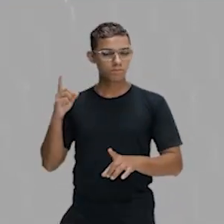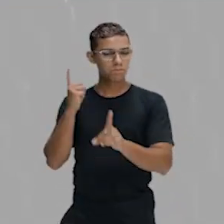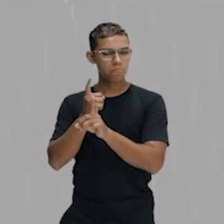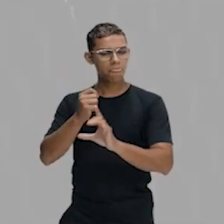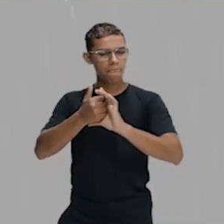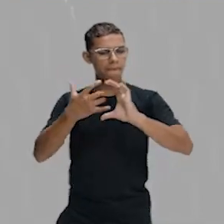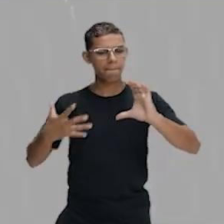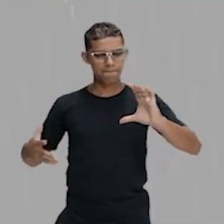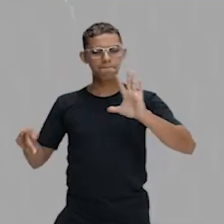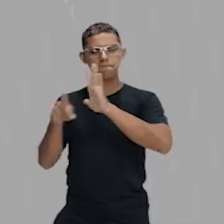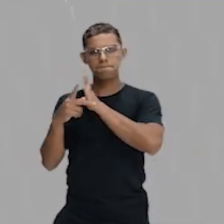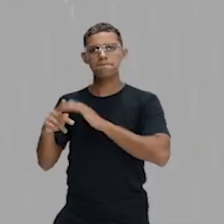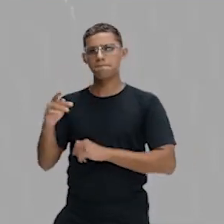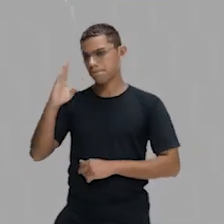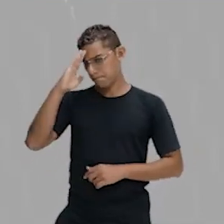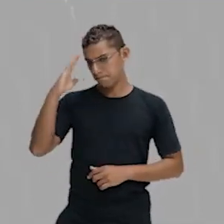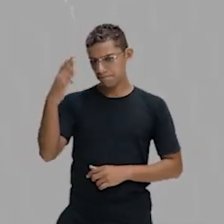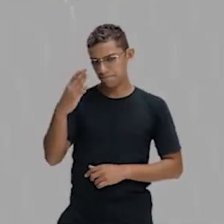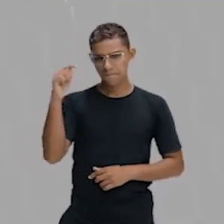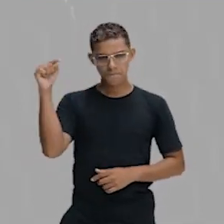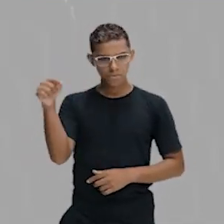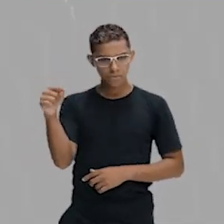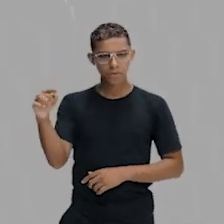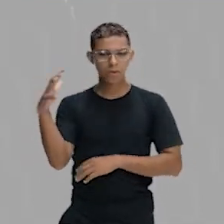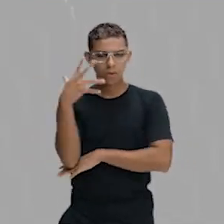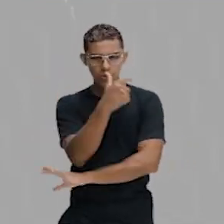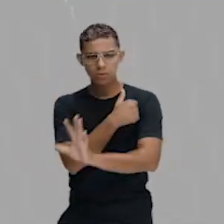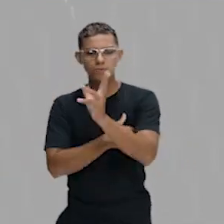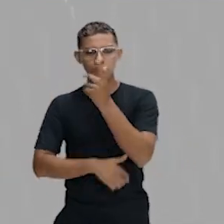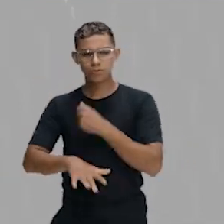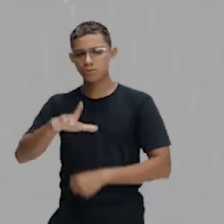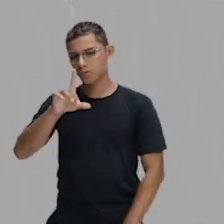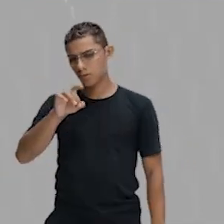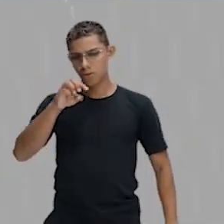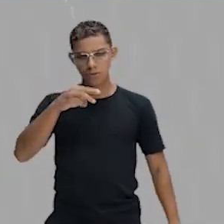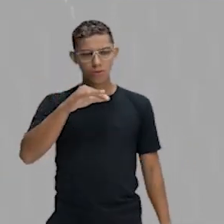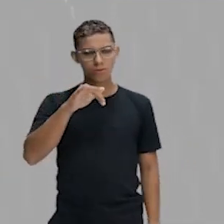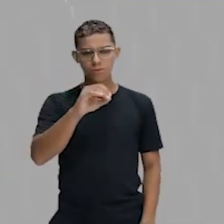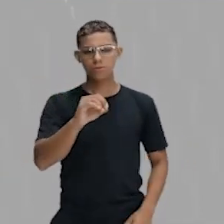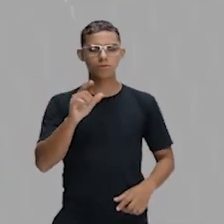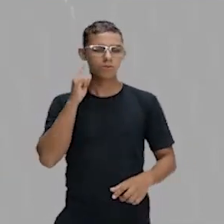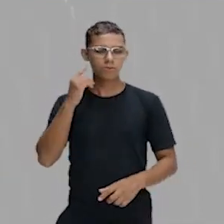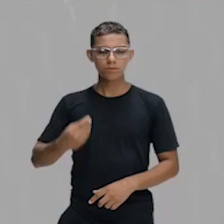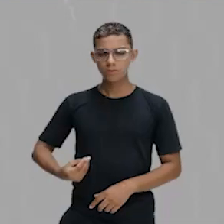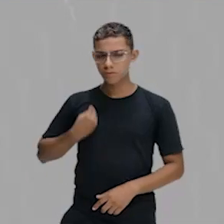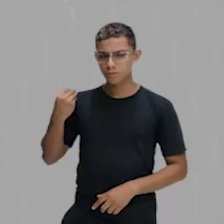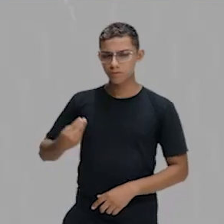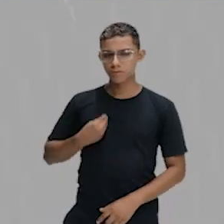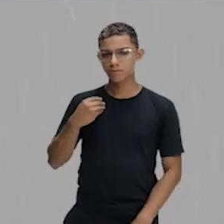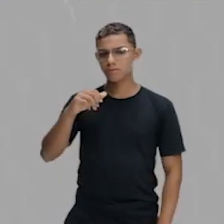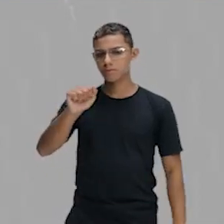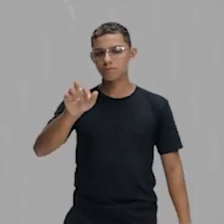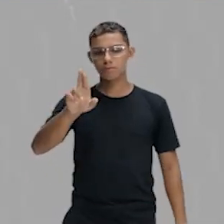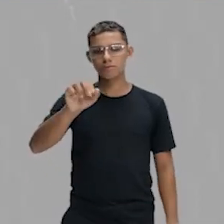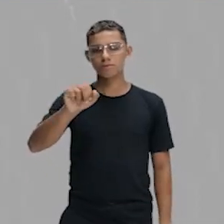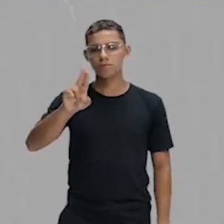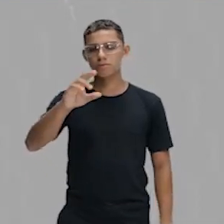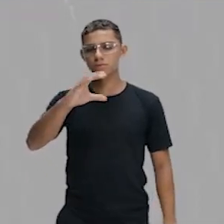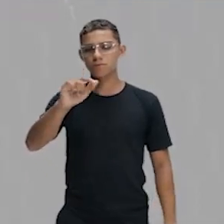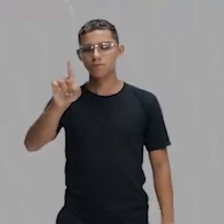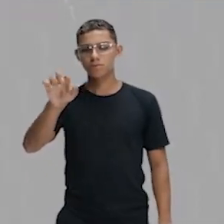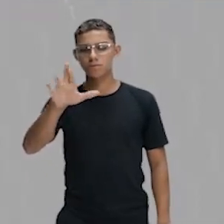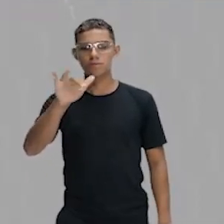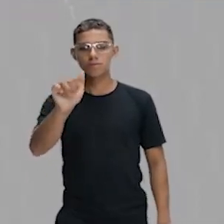das características principais desse tipo de domínio é a presença das araucárias.